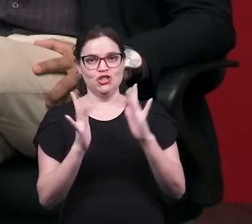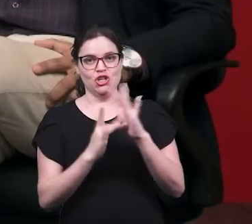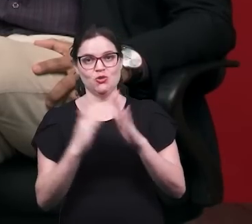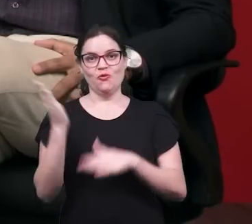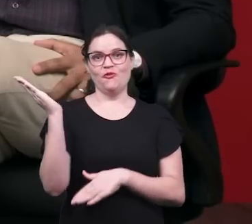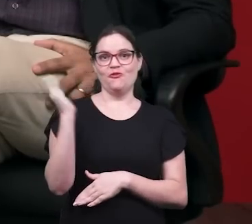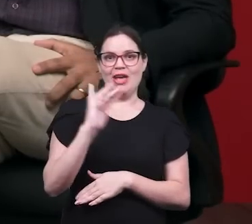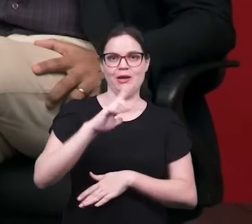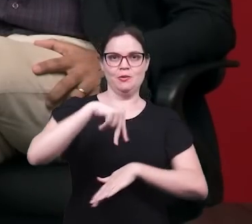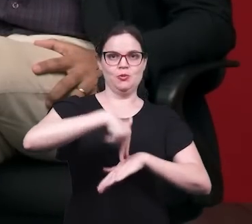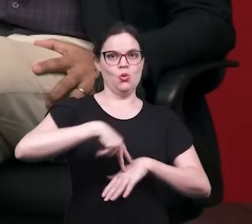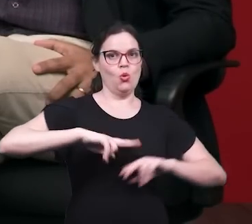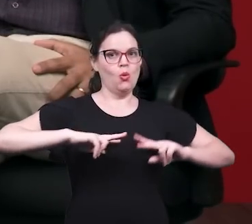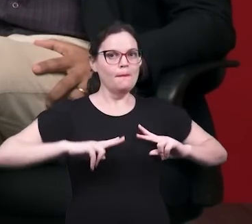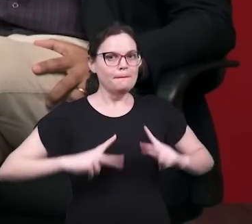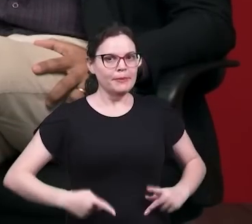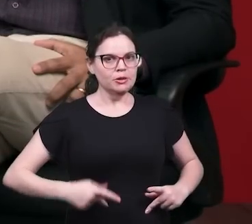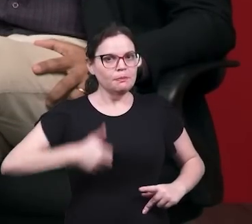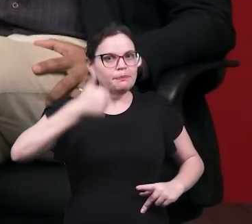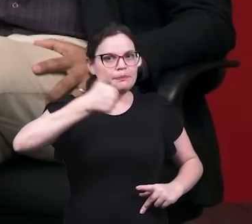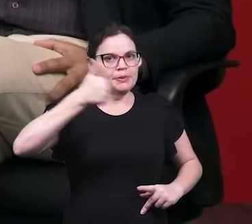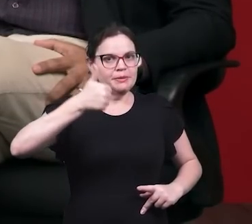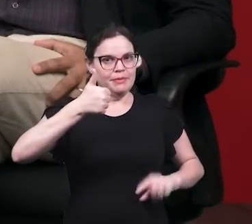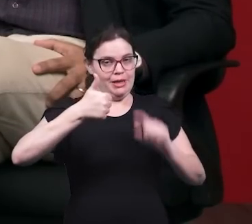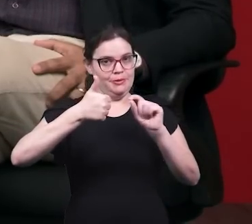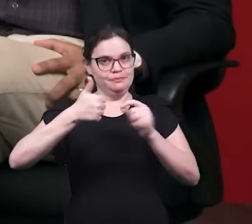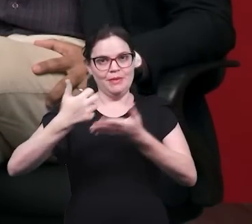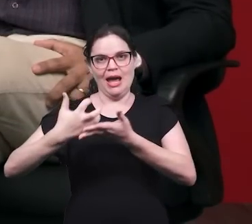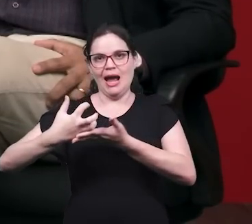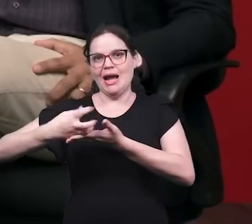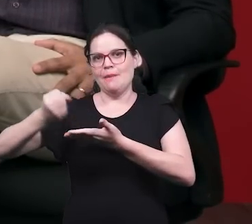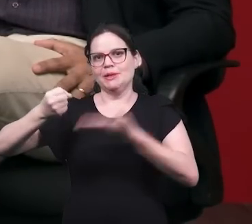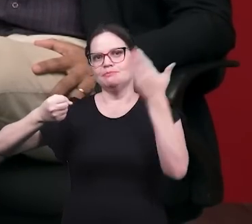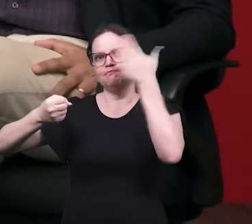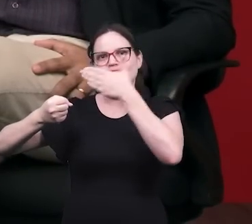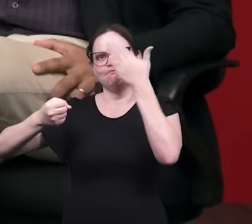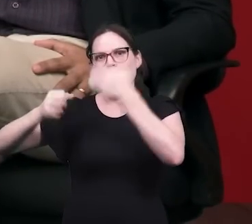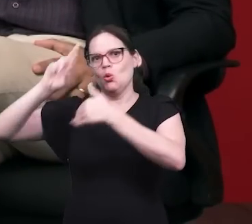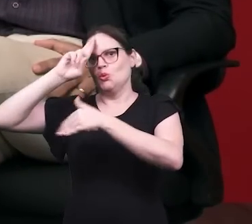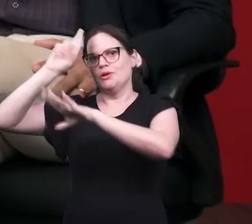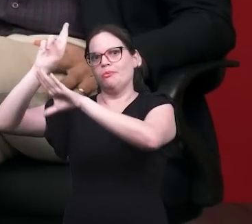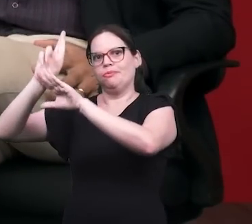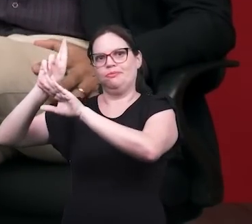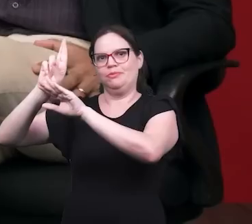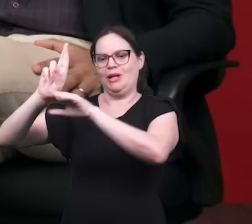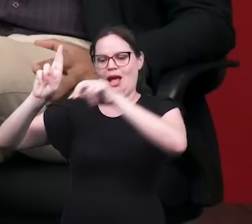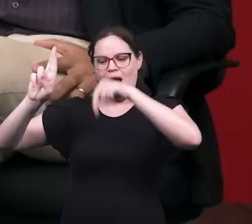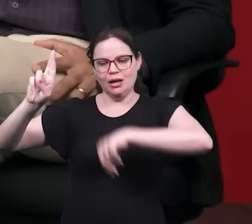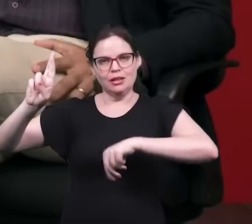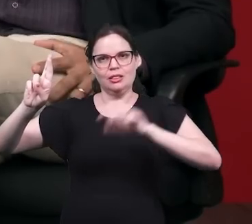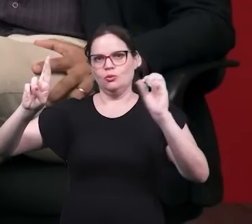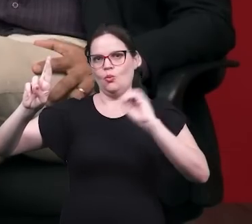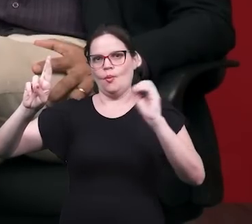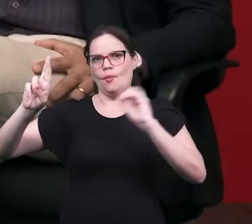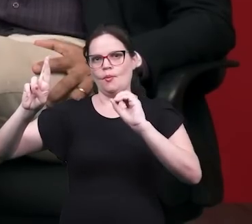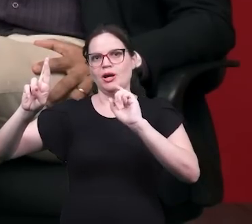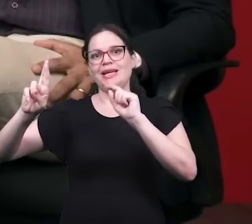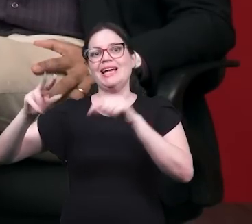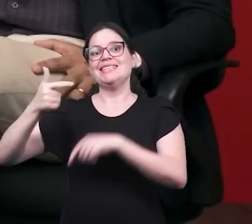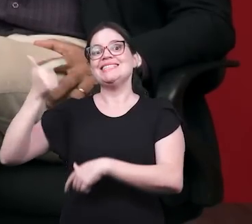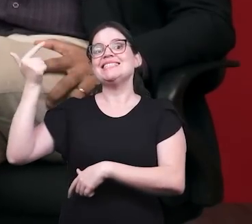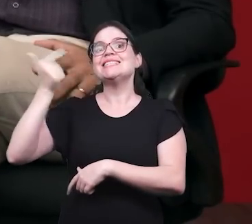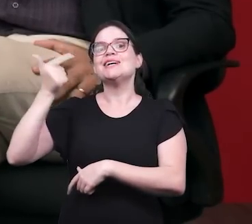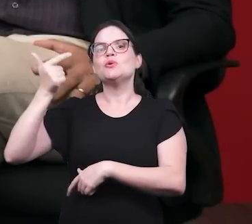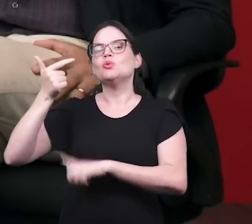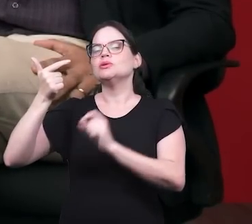jumentinho. Sim. O arrebatamento é uma vinda invisível, não vai tocar na terra. Sim. E a segunda vinda, todo